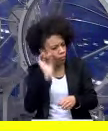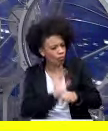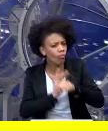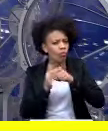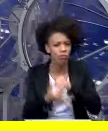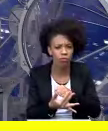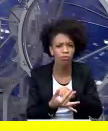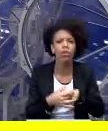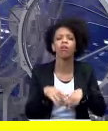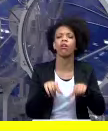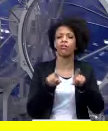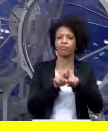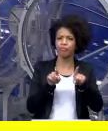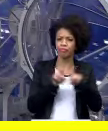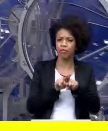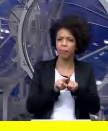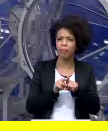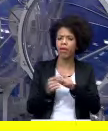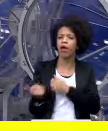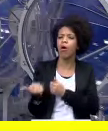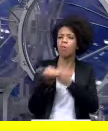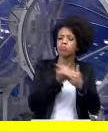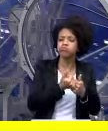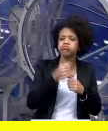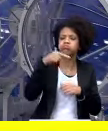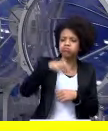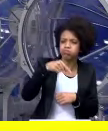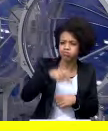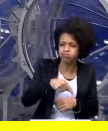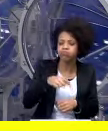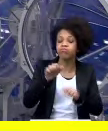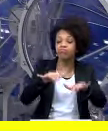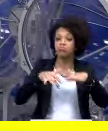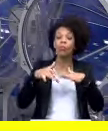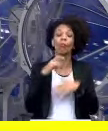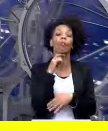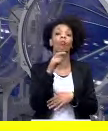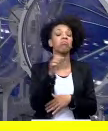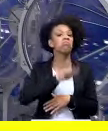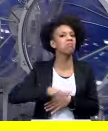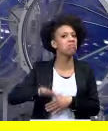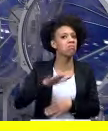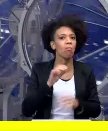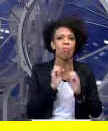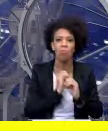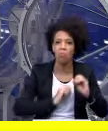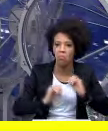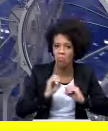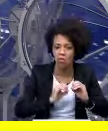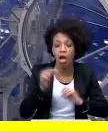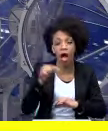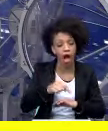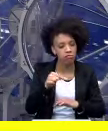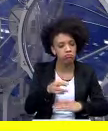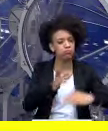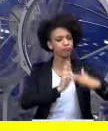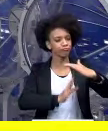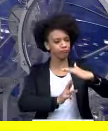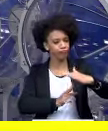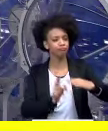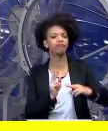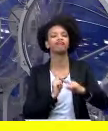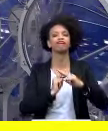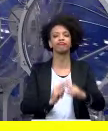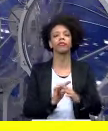ao Covid-19, o coronavírus, comunicamos que o sorteio está sendo realizado sem a presença de plateia aqui no Espaço